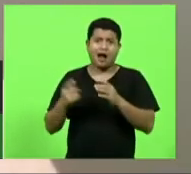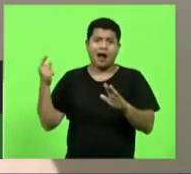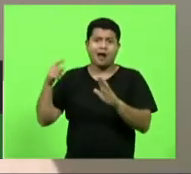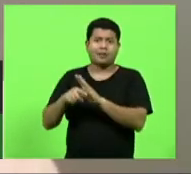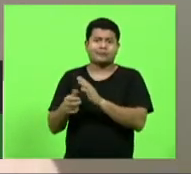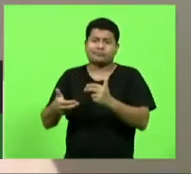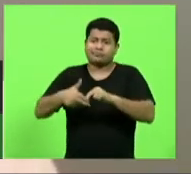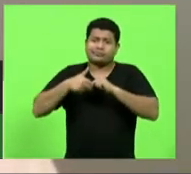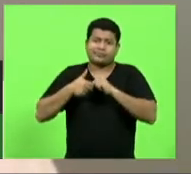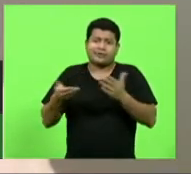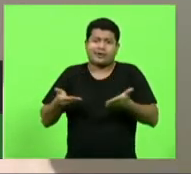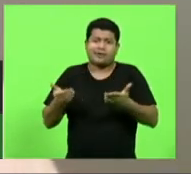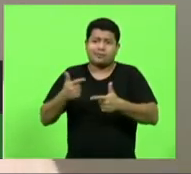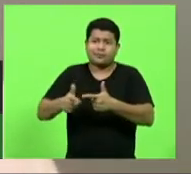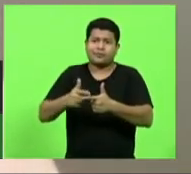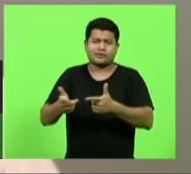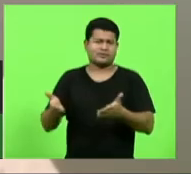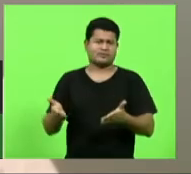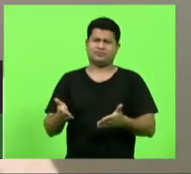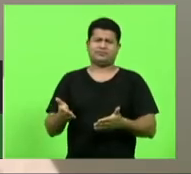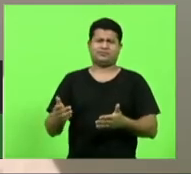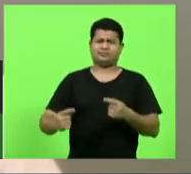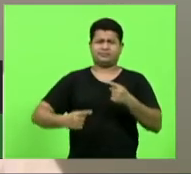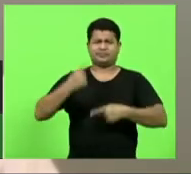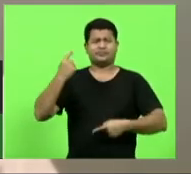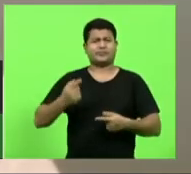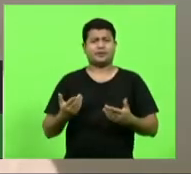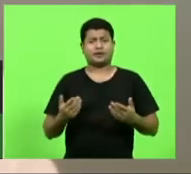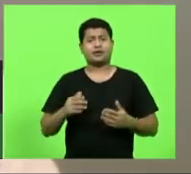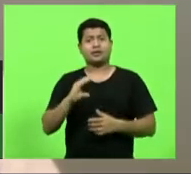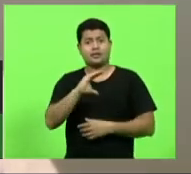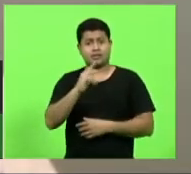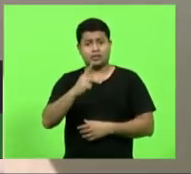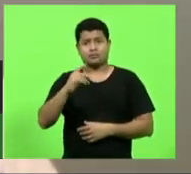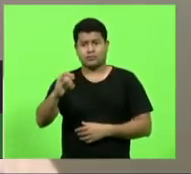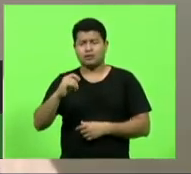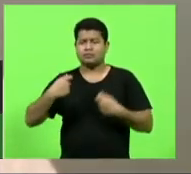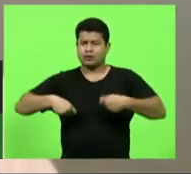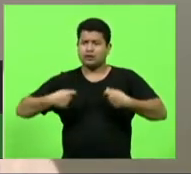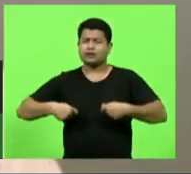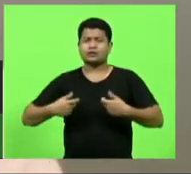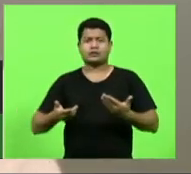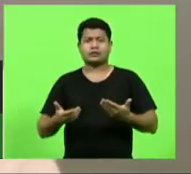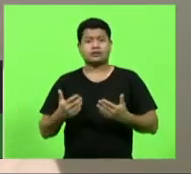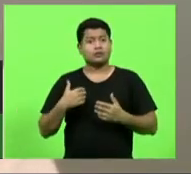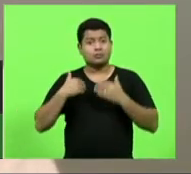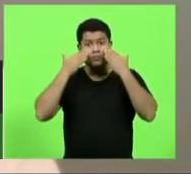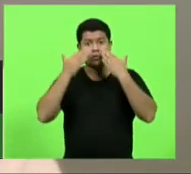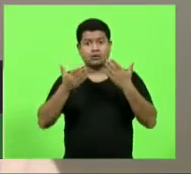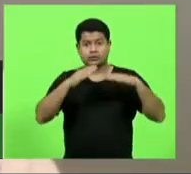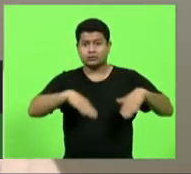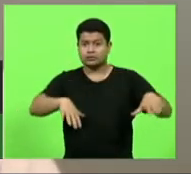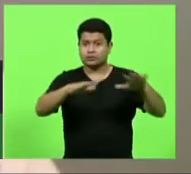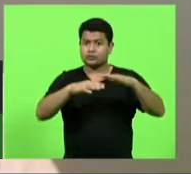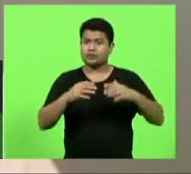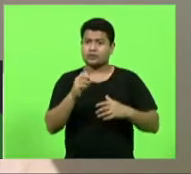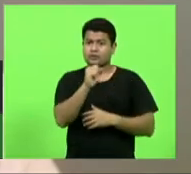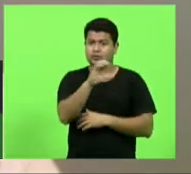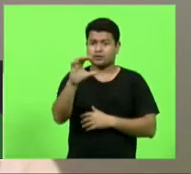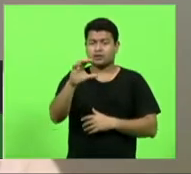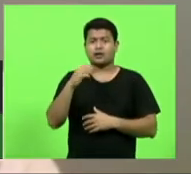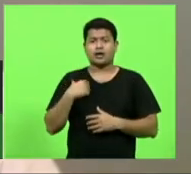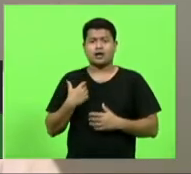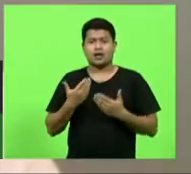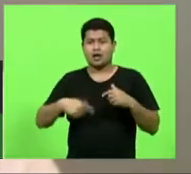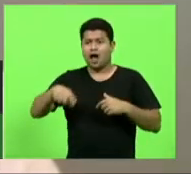tivemos um problema. Vamos fazer essa CPI, vamos mostrar para Santa Catarina que não temos nada a esconder, vamos mostrar